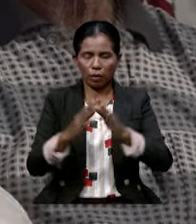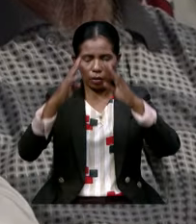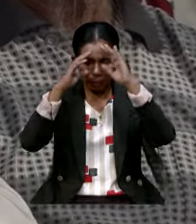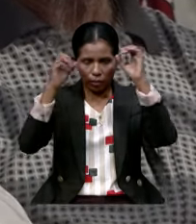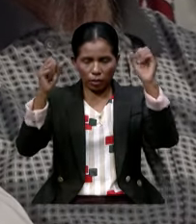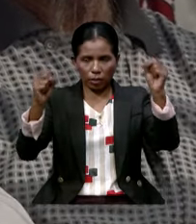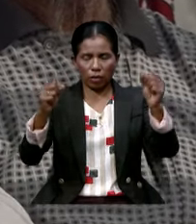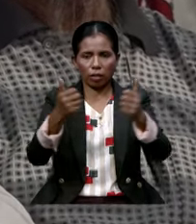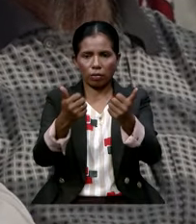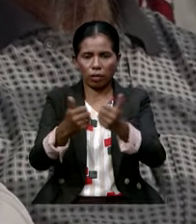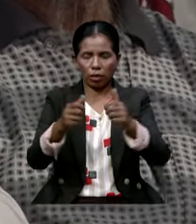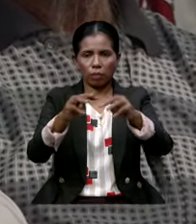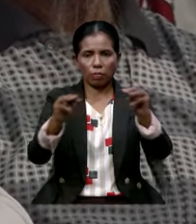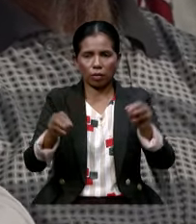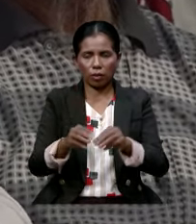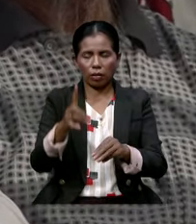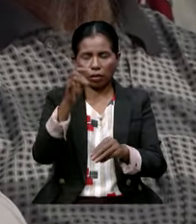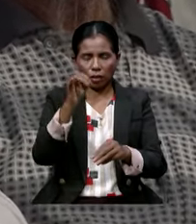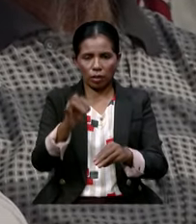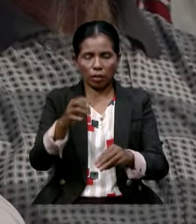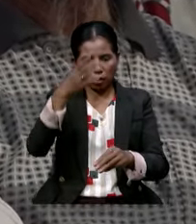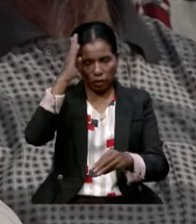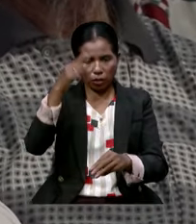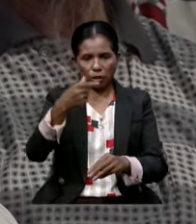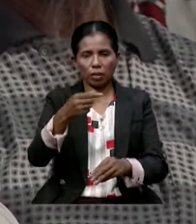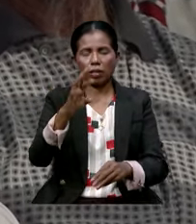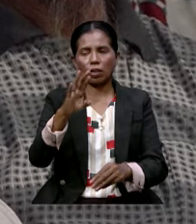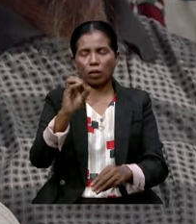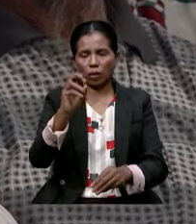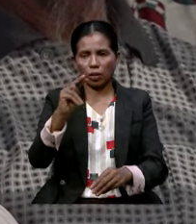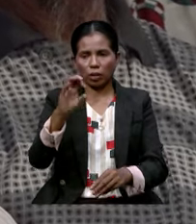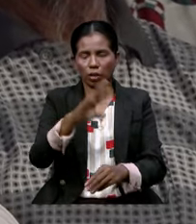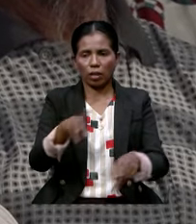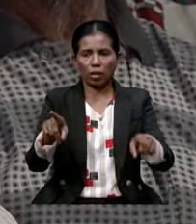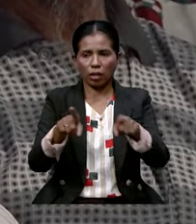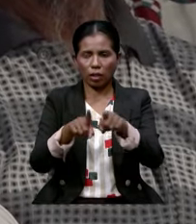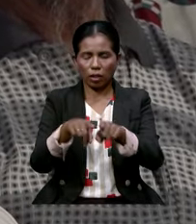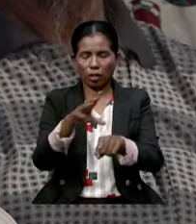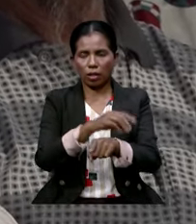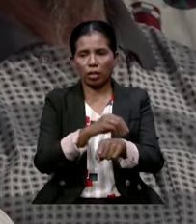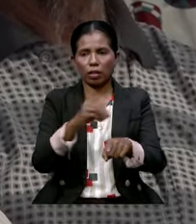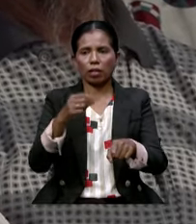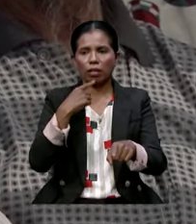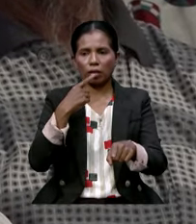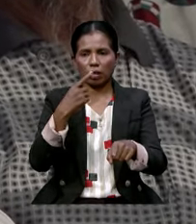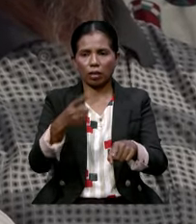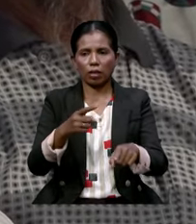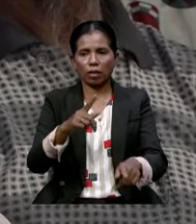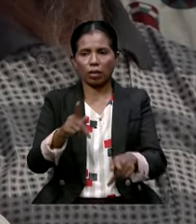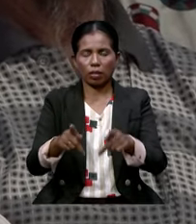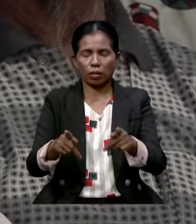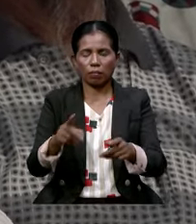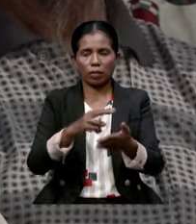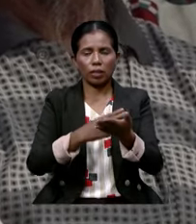da autoridade municipal dele, excelência senhor Gregório Saldanha, da figura de resistência no sobrevivente do massacre de Santa